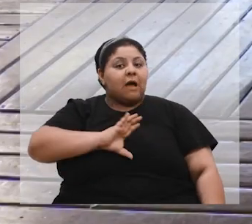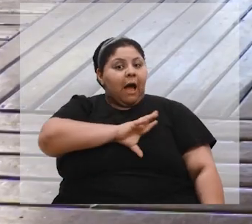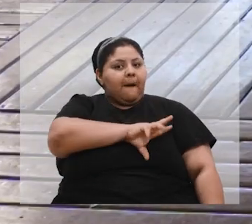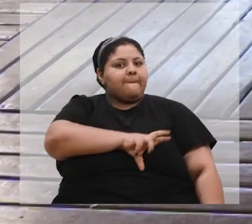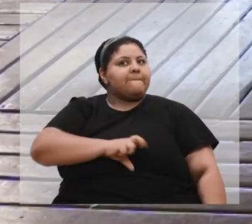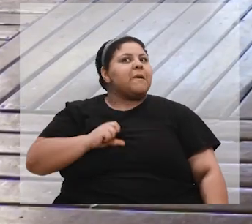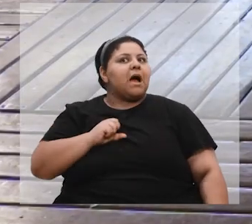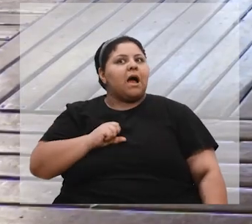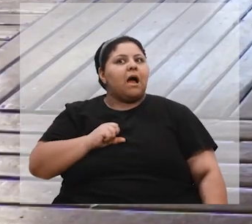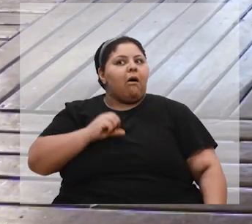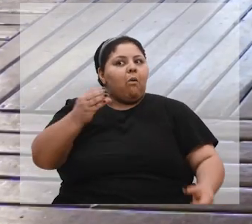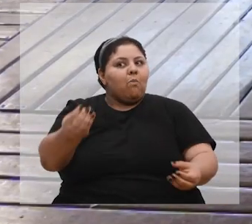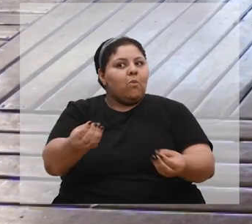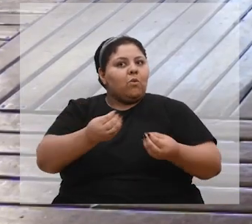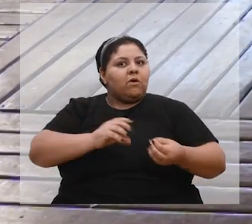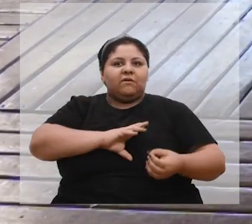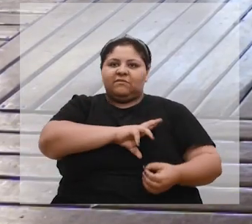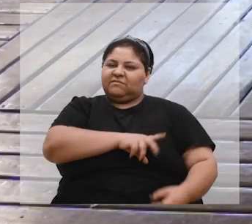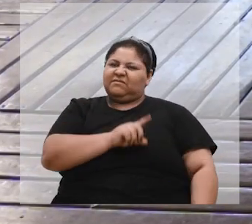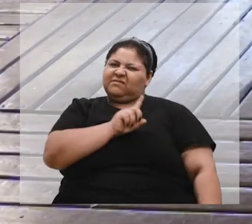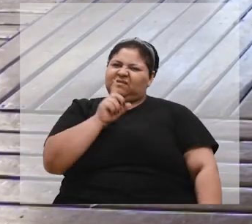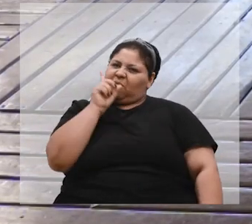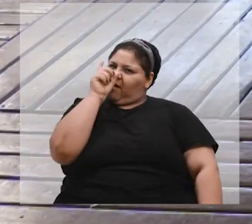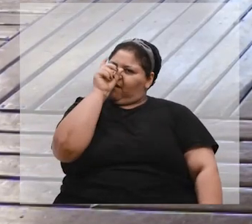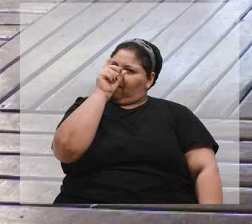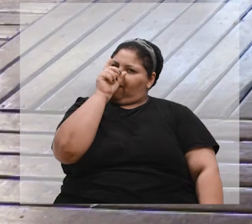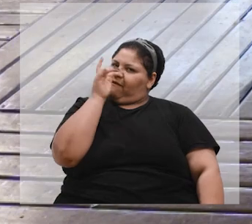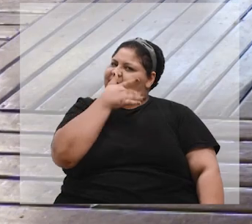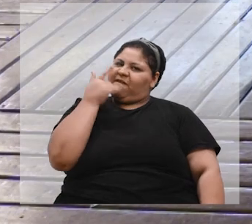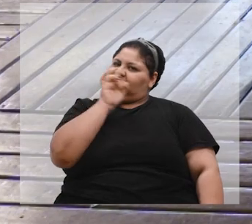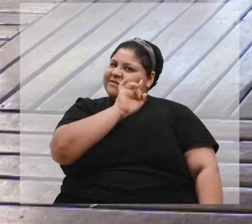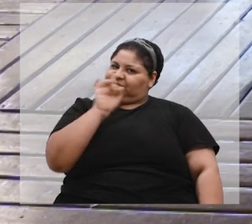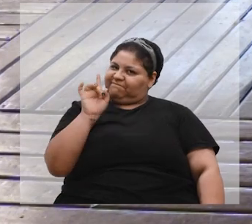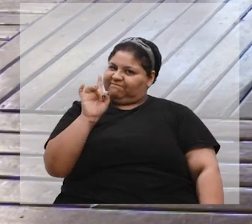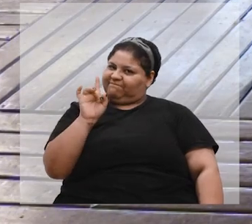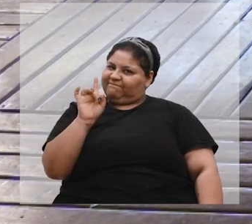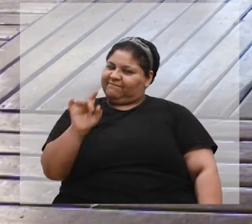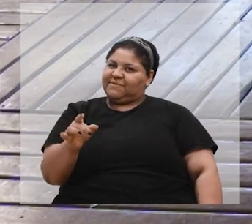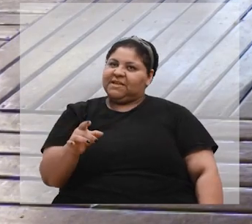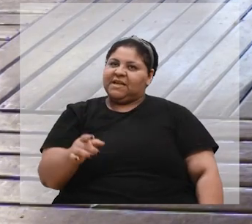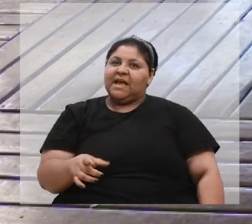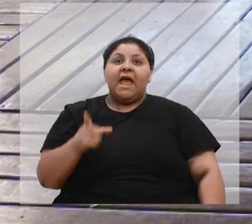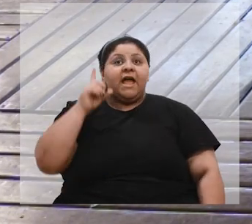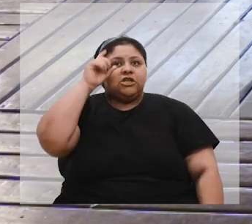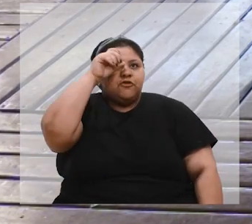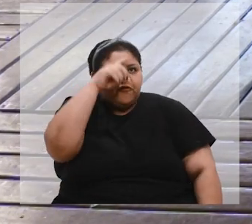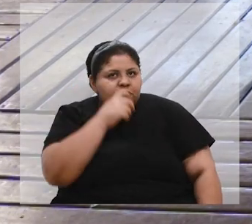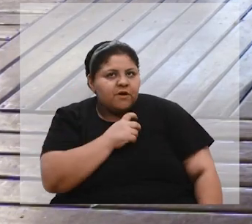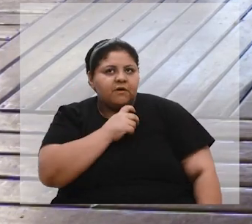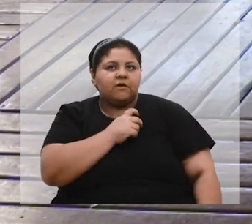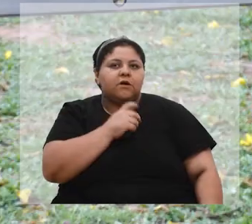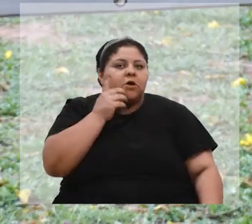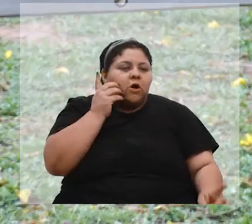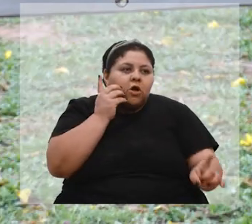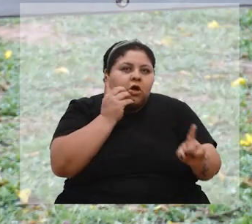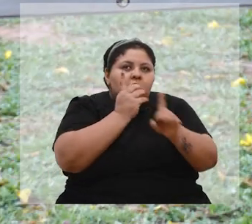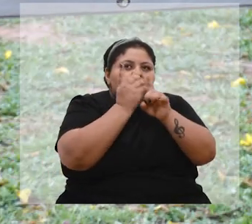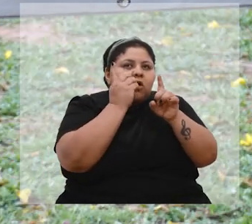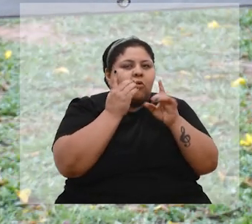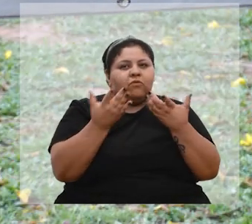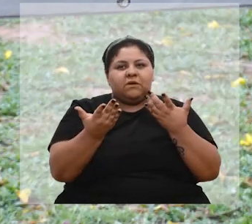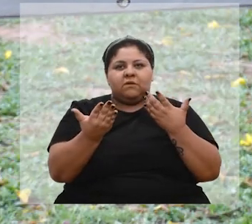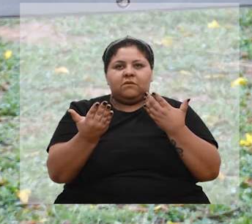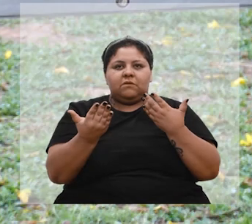pra caramba ser amado. Não é um negócio muito confortável também. Então, dá trabalho.